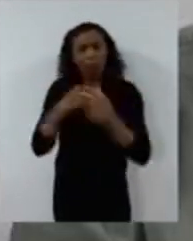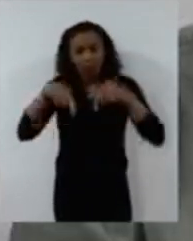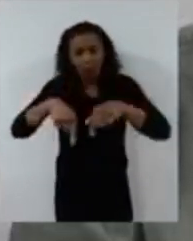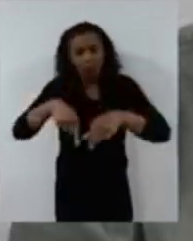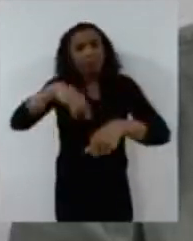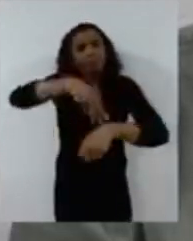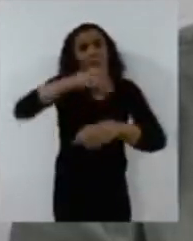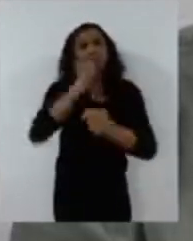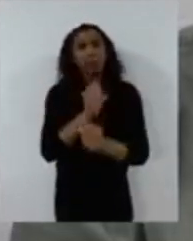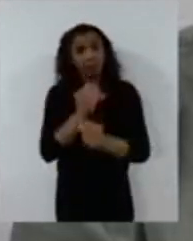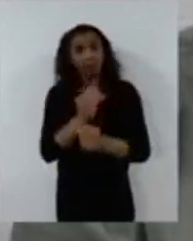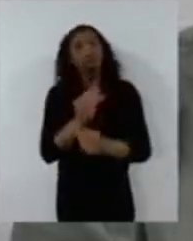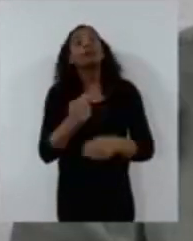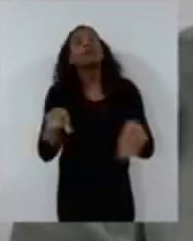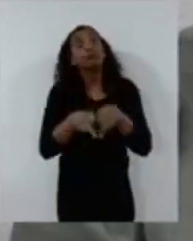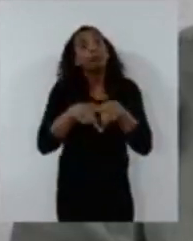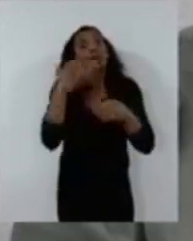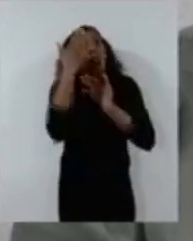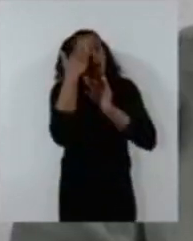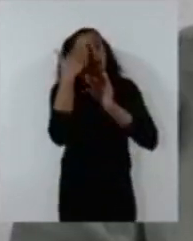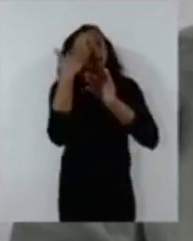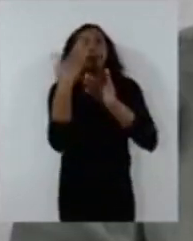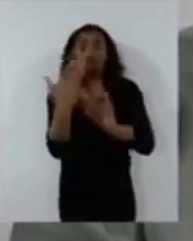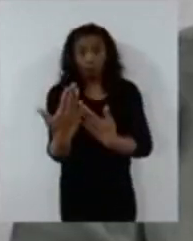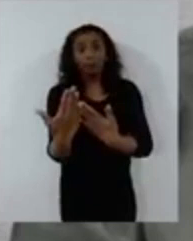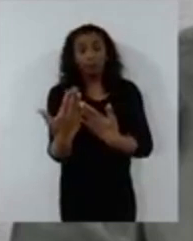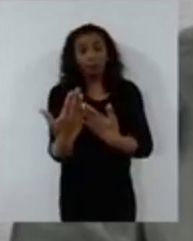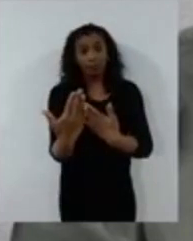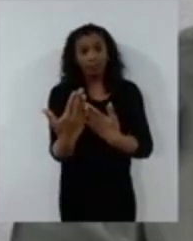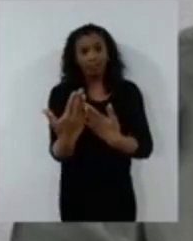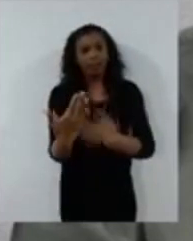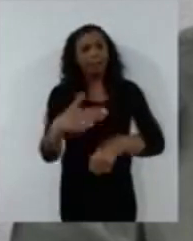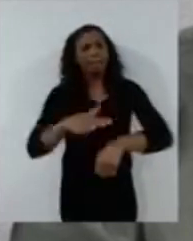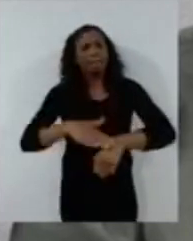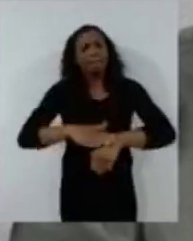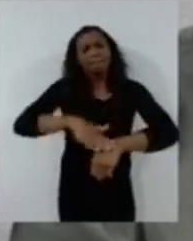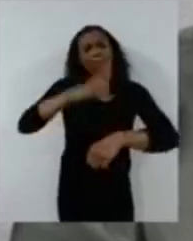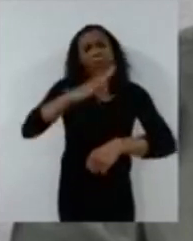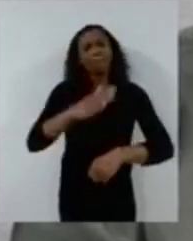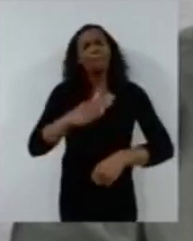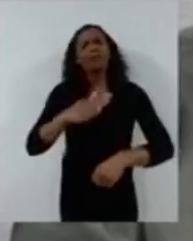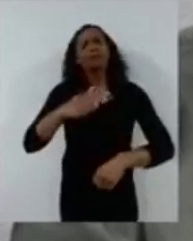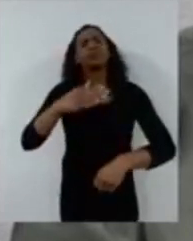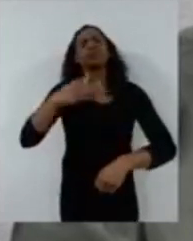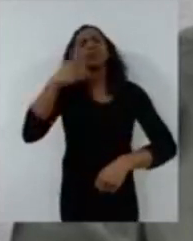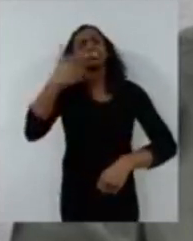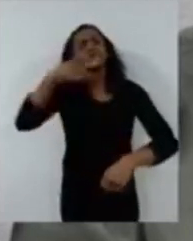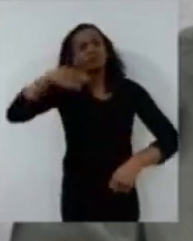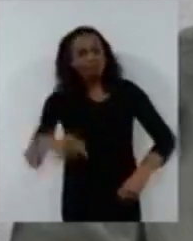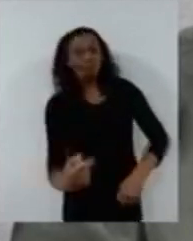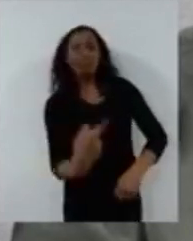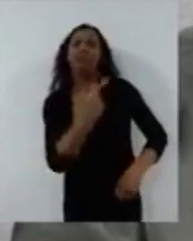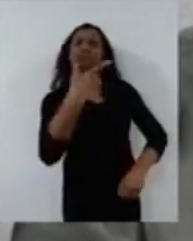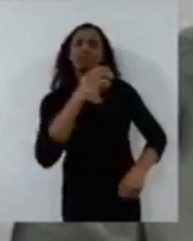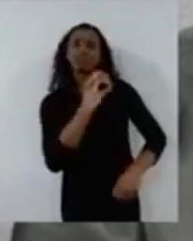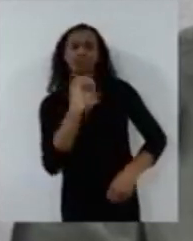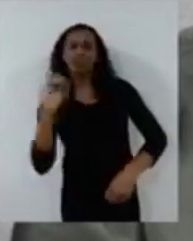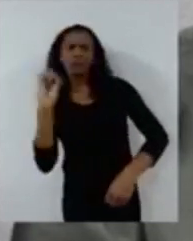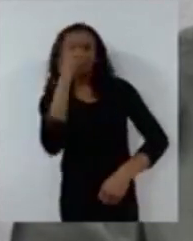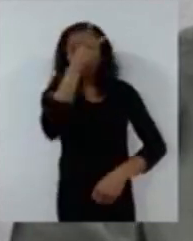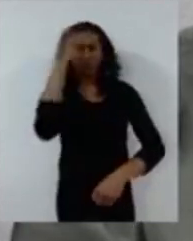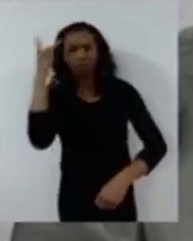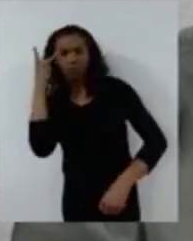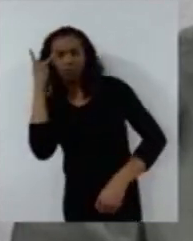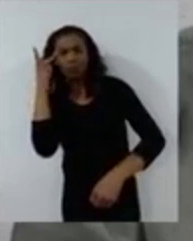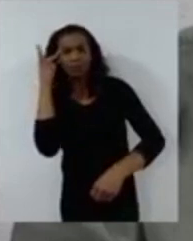Quero também agradecer às mais de 2.200 pessoas que estão nos acompanhando